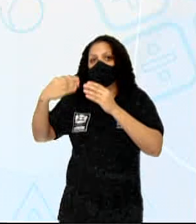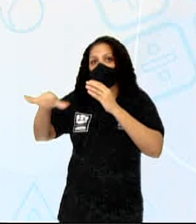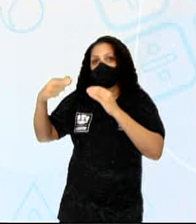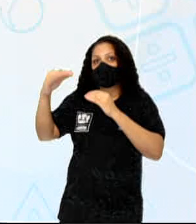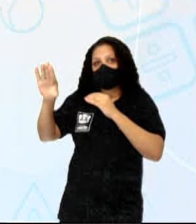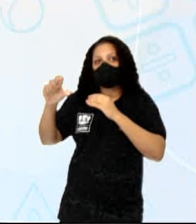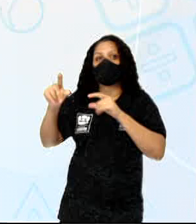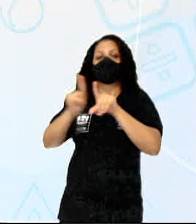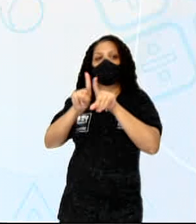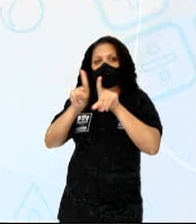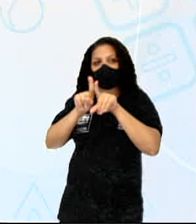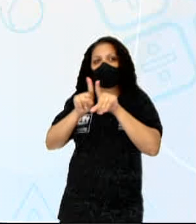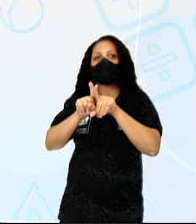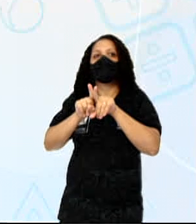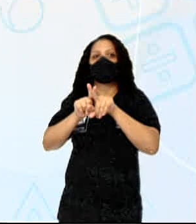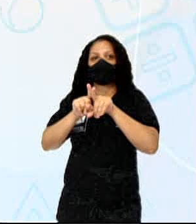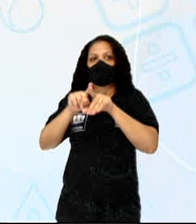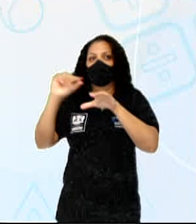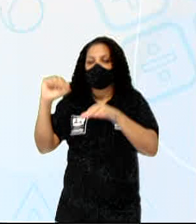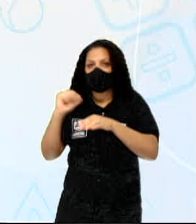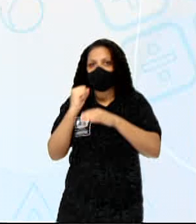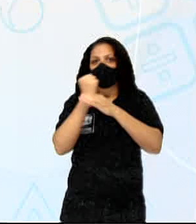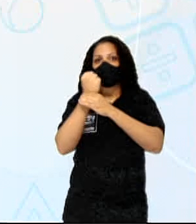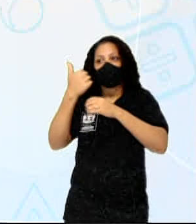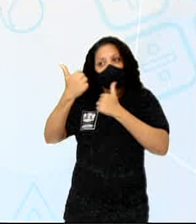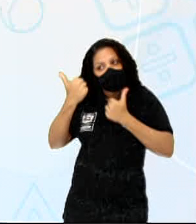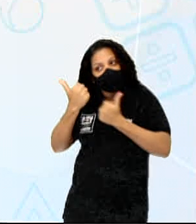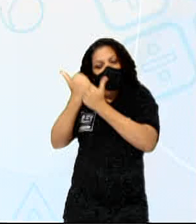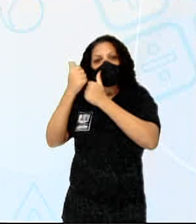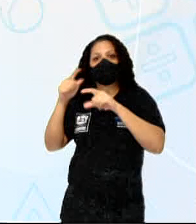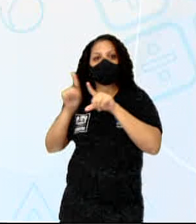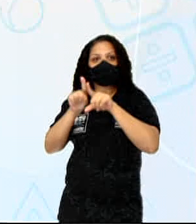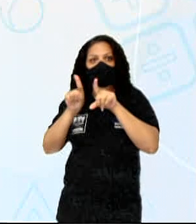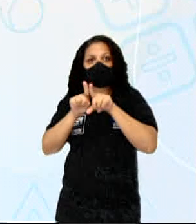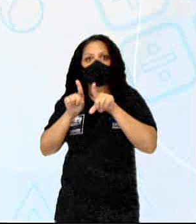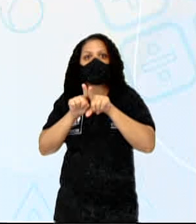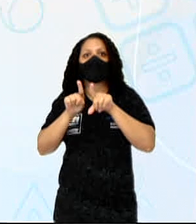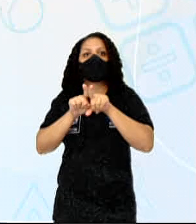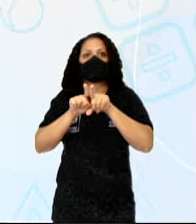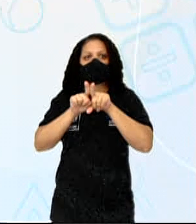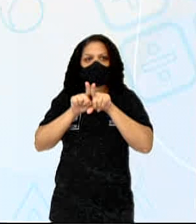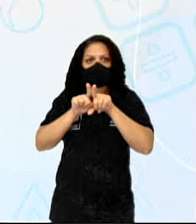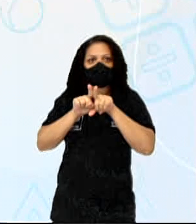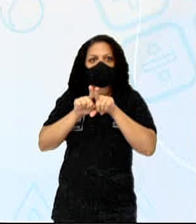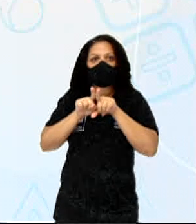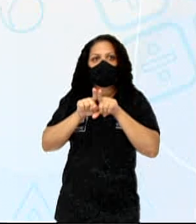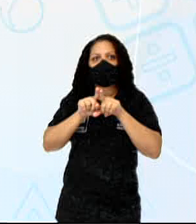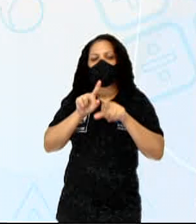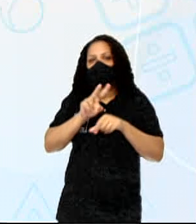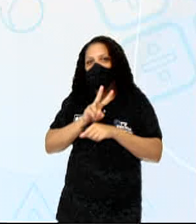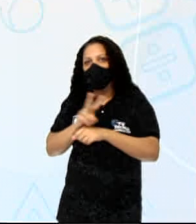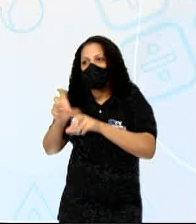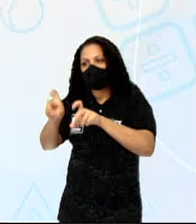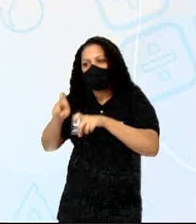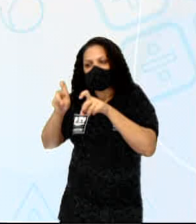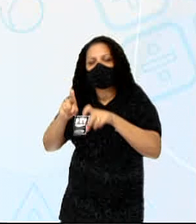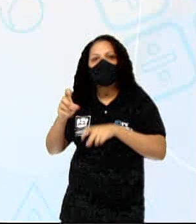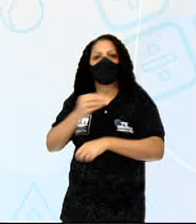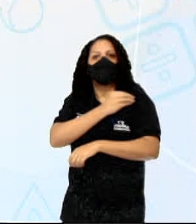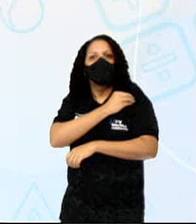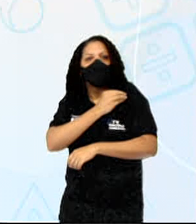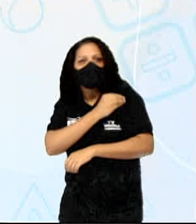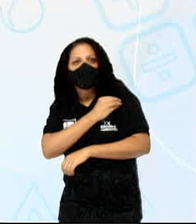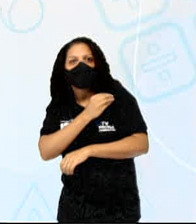das elites rurais paulistas. Incentivou a diversificação dos cultivos, como algodão, cana-de-açúcar, óleos vegetais e